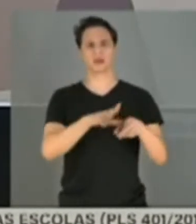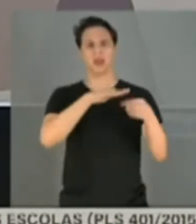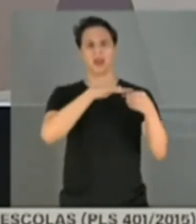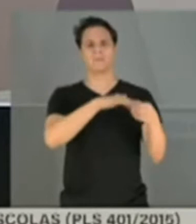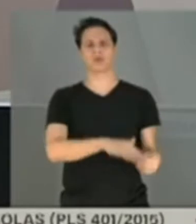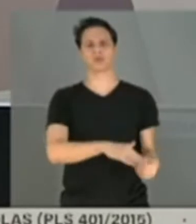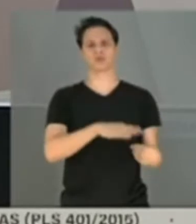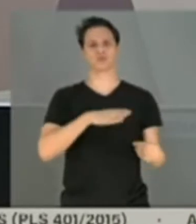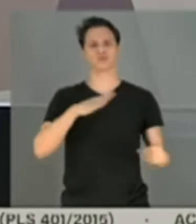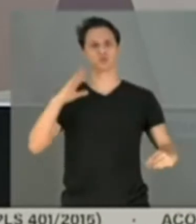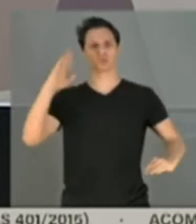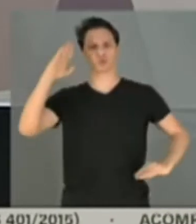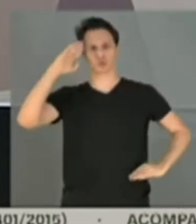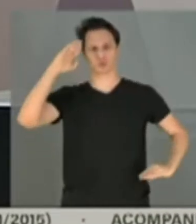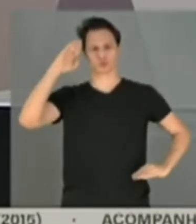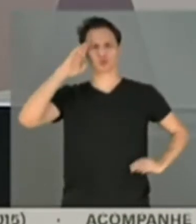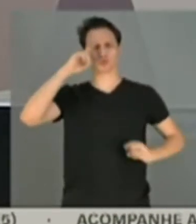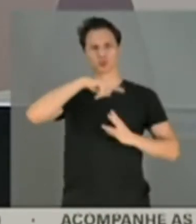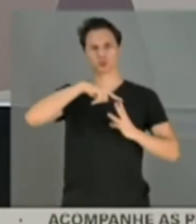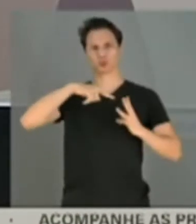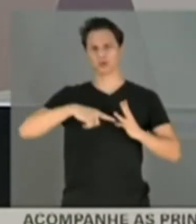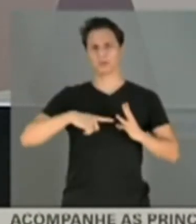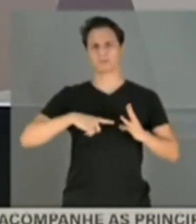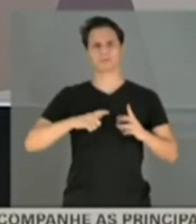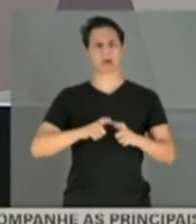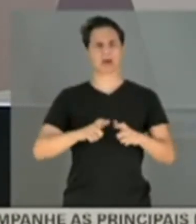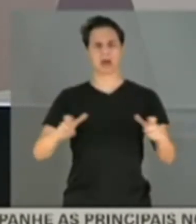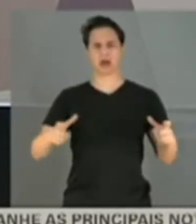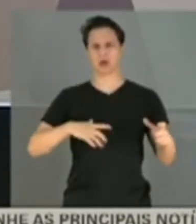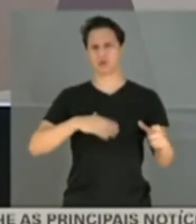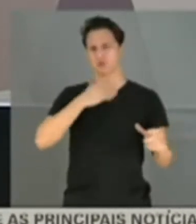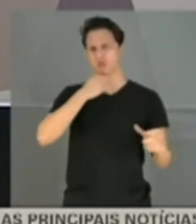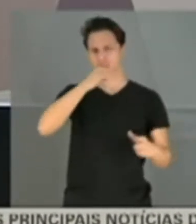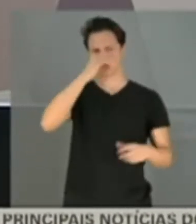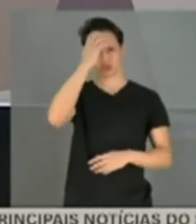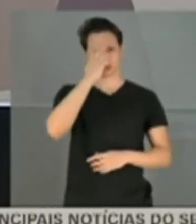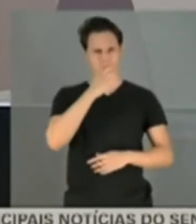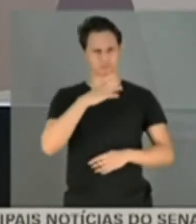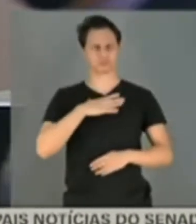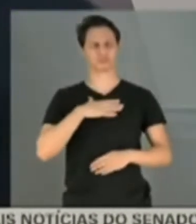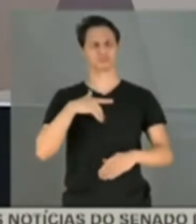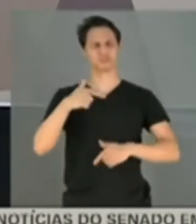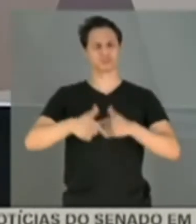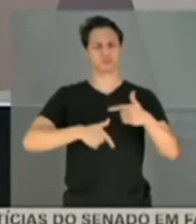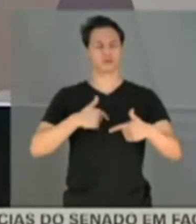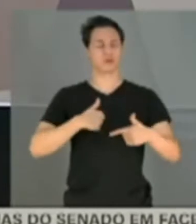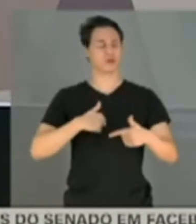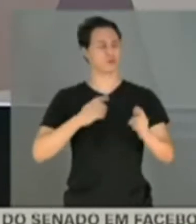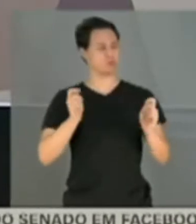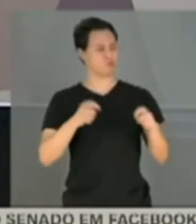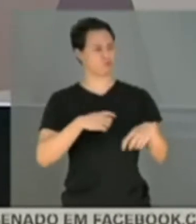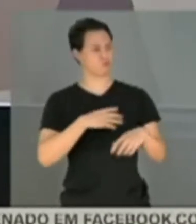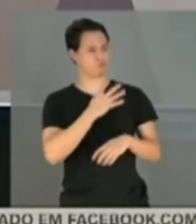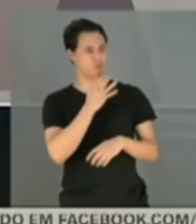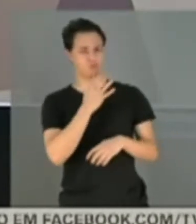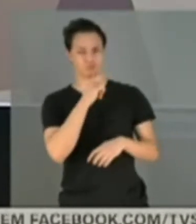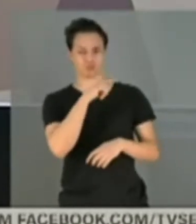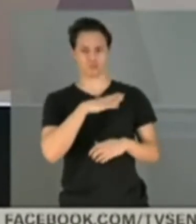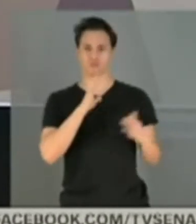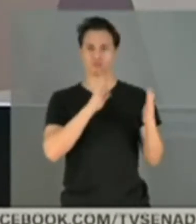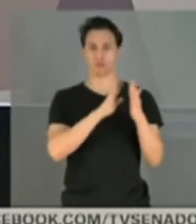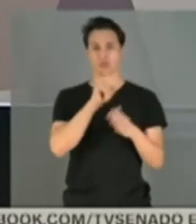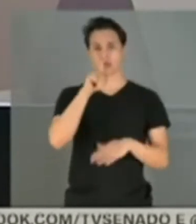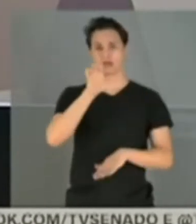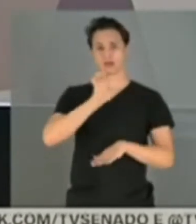Armadas, formadas em sua grande maioria por homens sérios e honrados, como pude presenciar de perto no meu